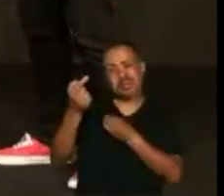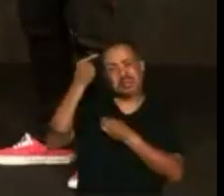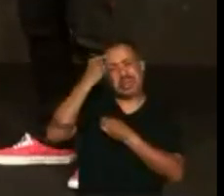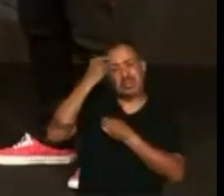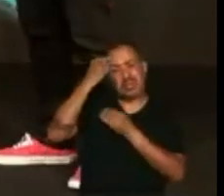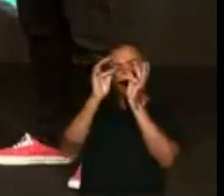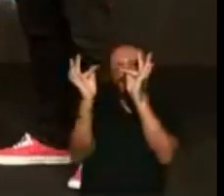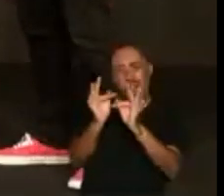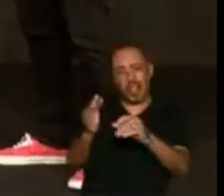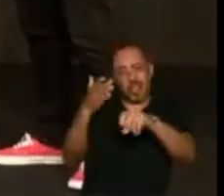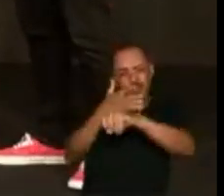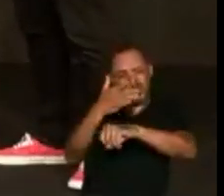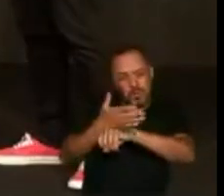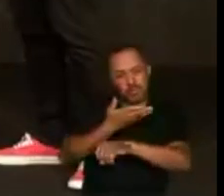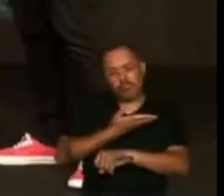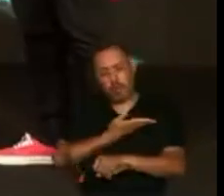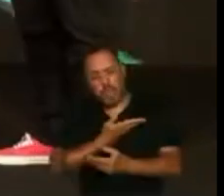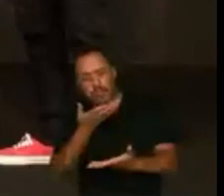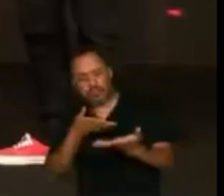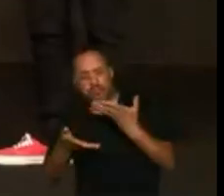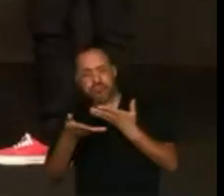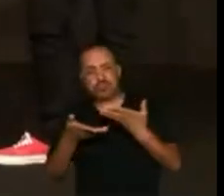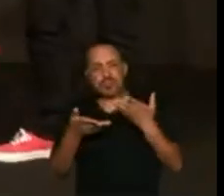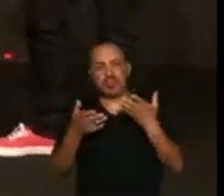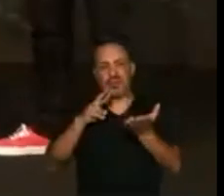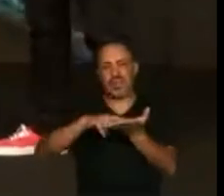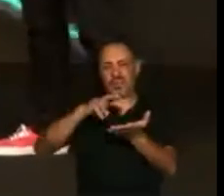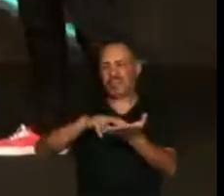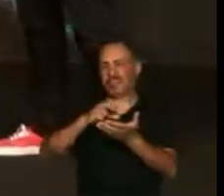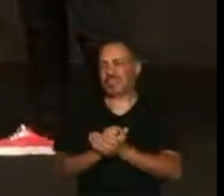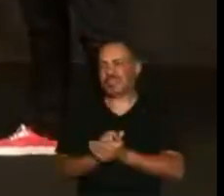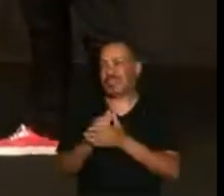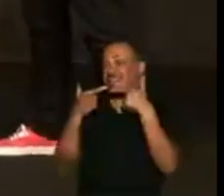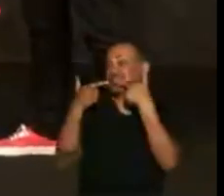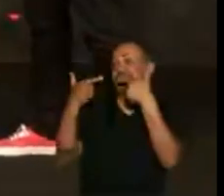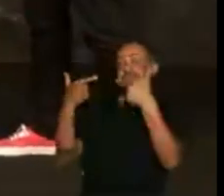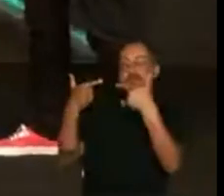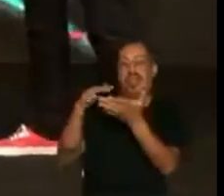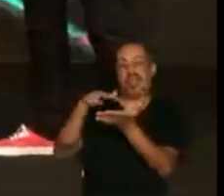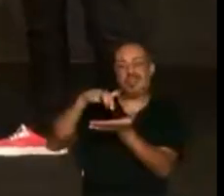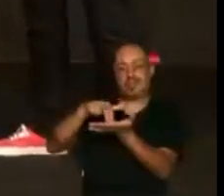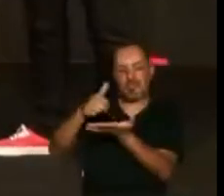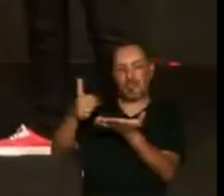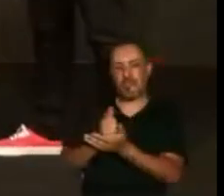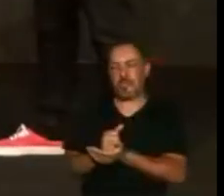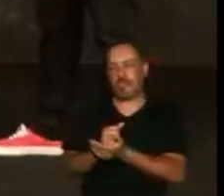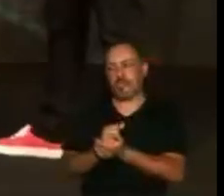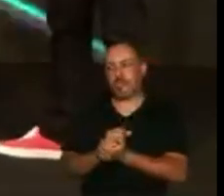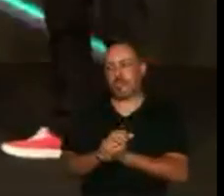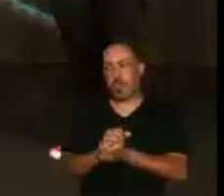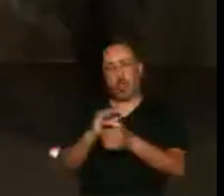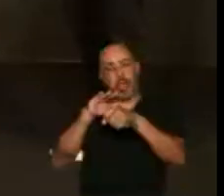Estão felizes com a participação da galera? Todo mundo animado? Animado, a cara de animado aqui, pessoal, pelo amor de Deus. Várias noites